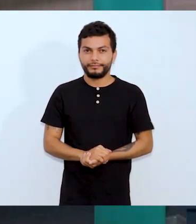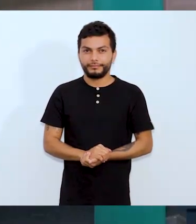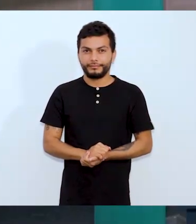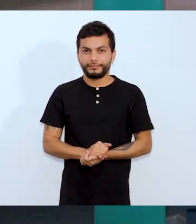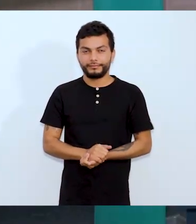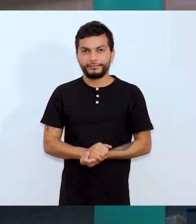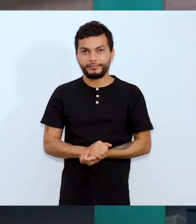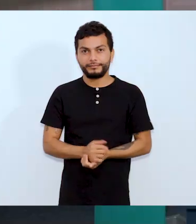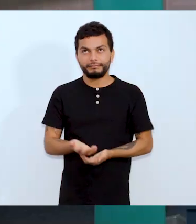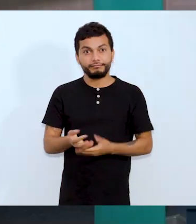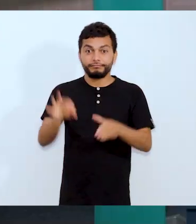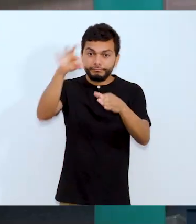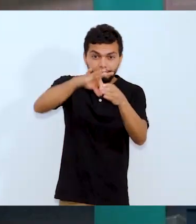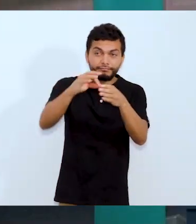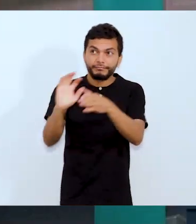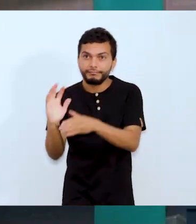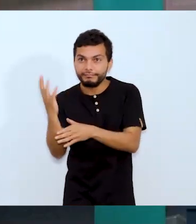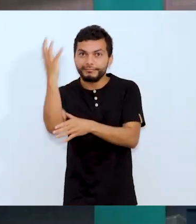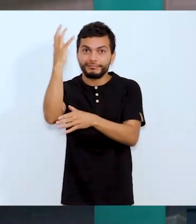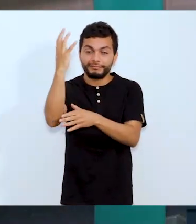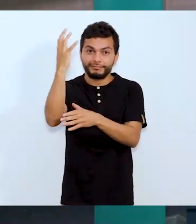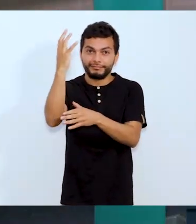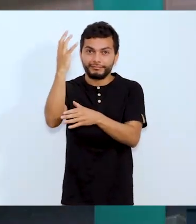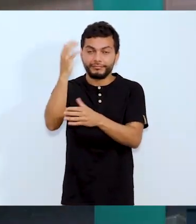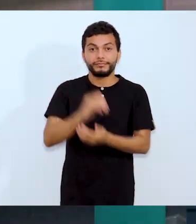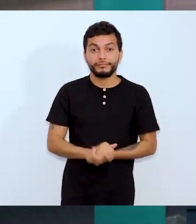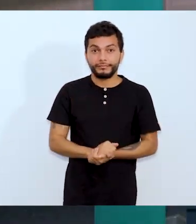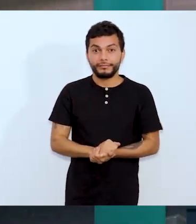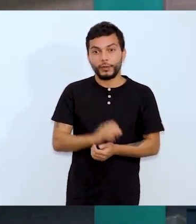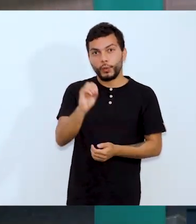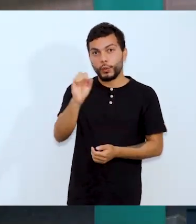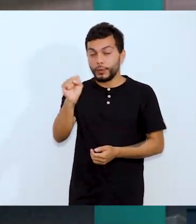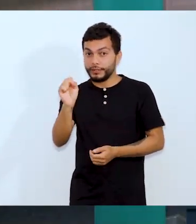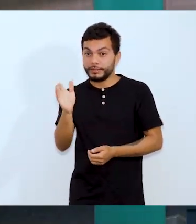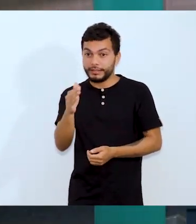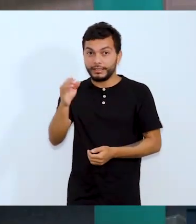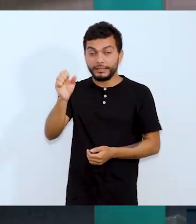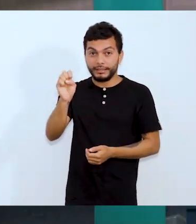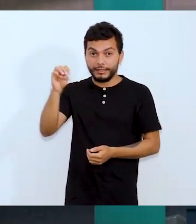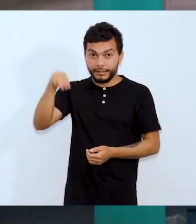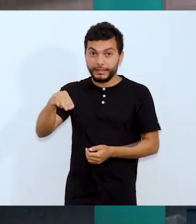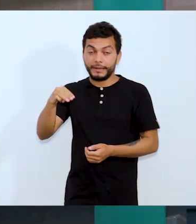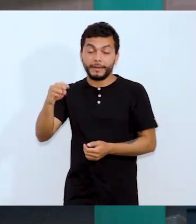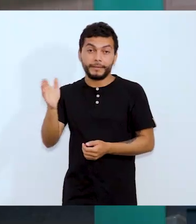As sementes plantam árvores, os sementes destroem